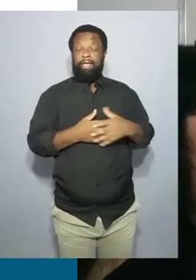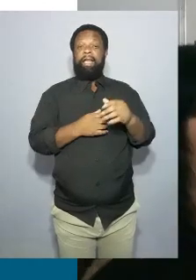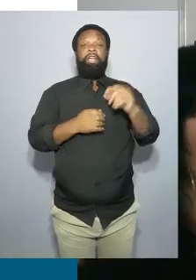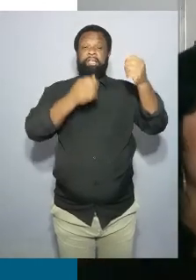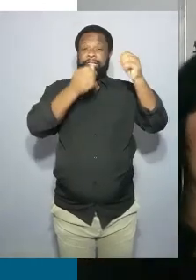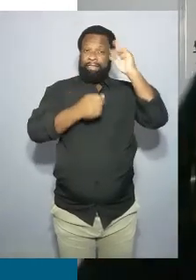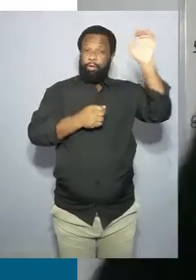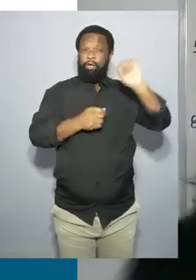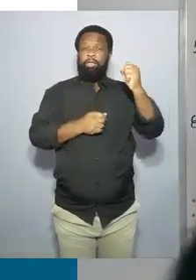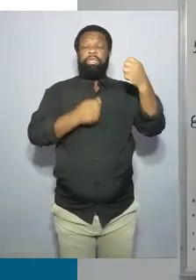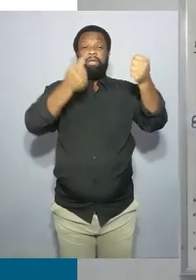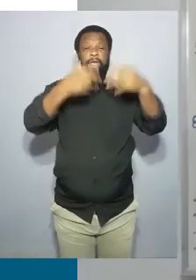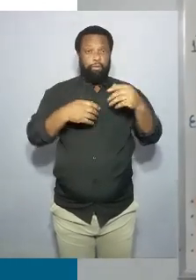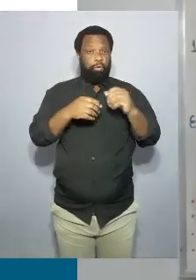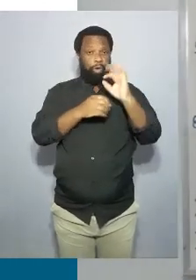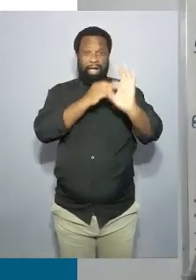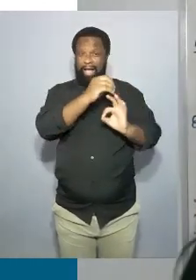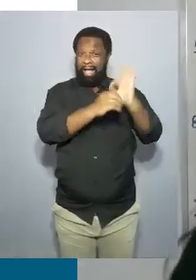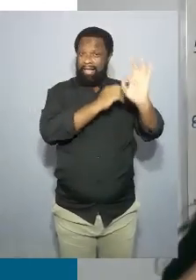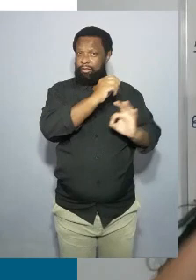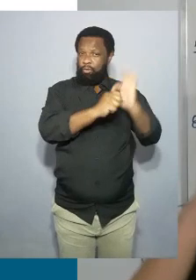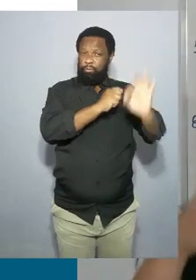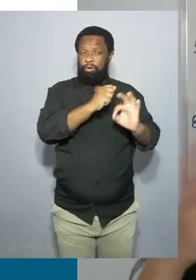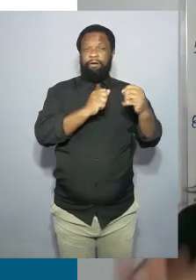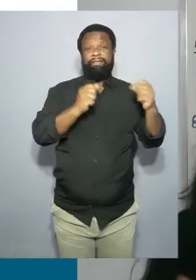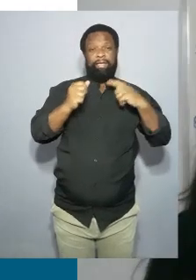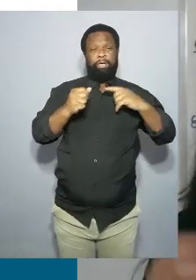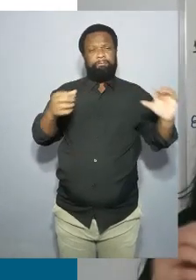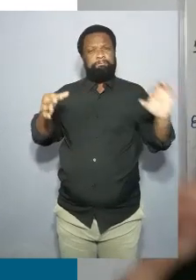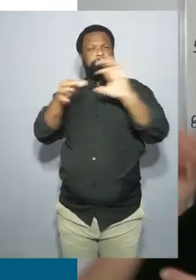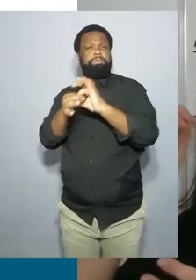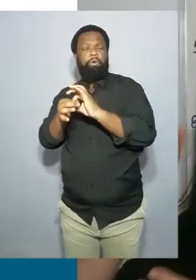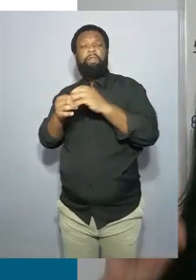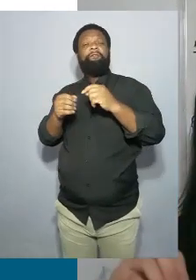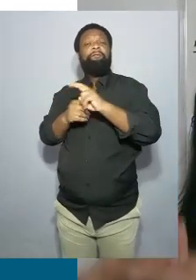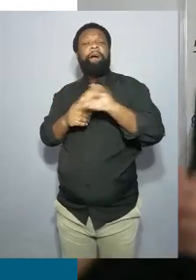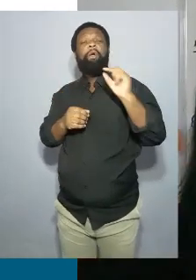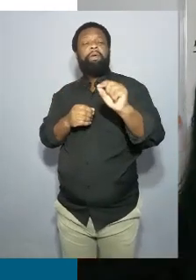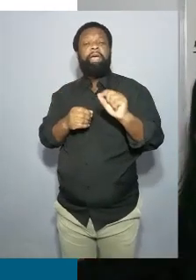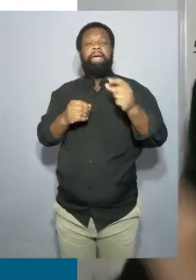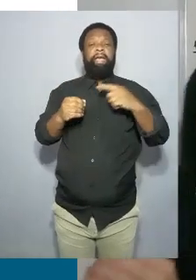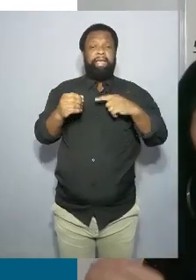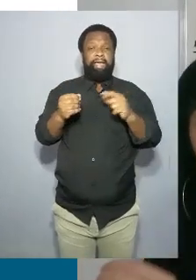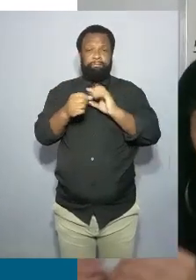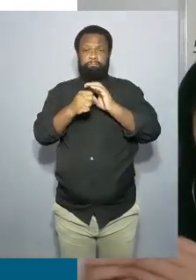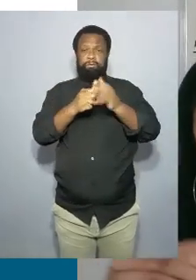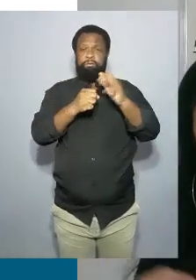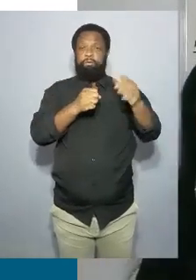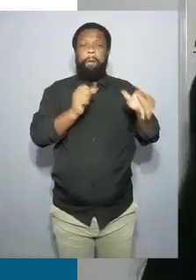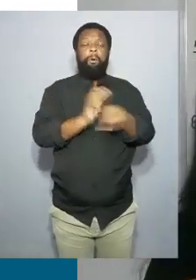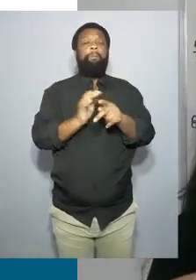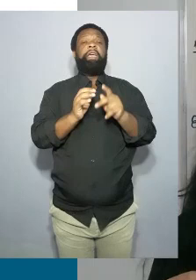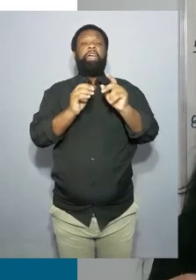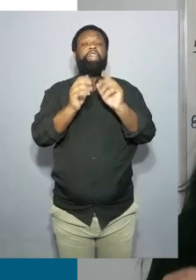que a tendência dos átomos, ao se ligarem, é adquirir a configuração